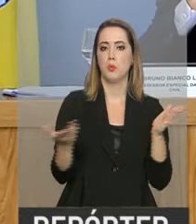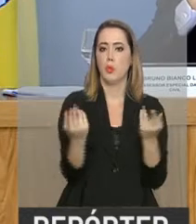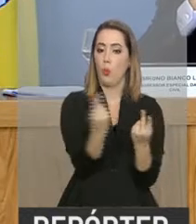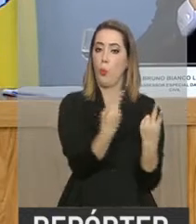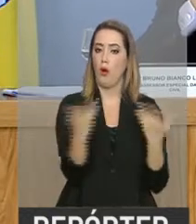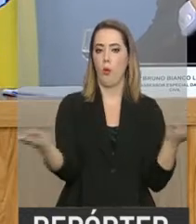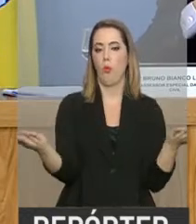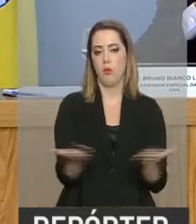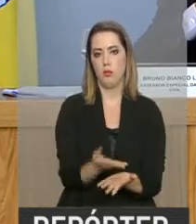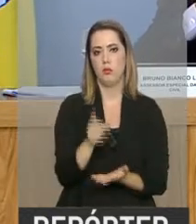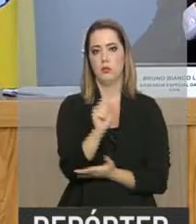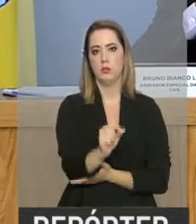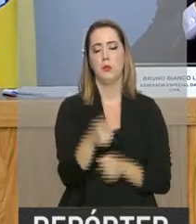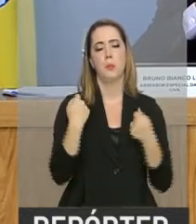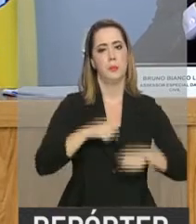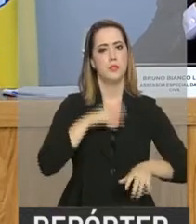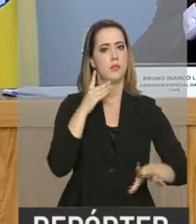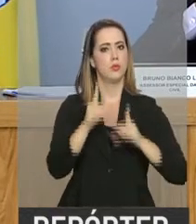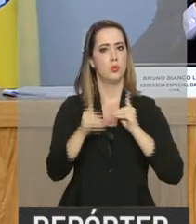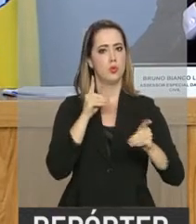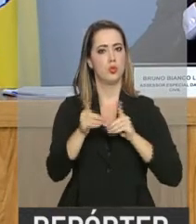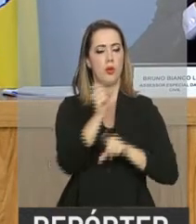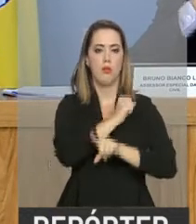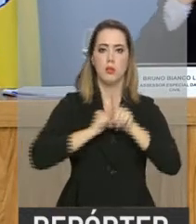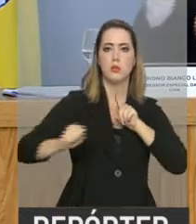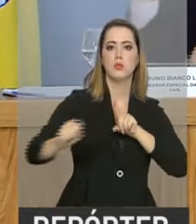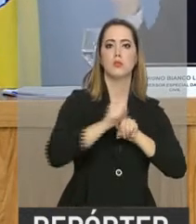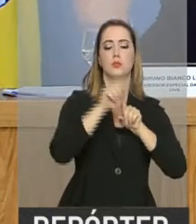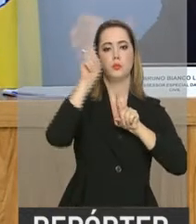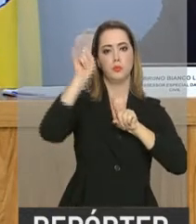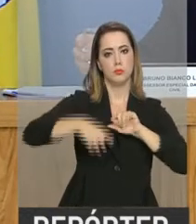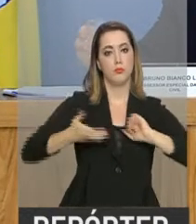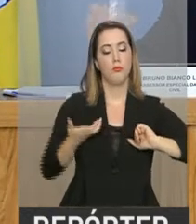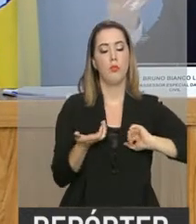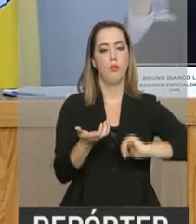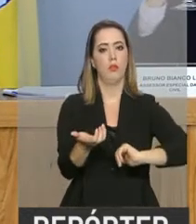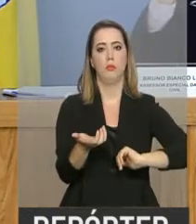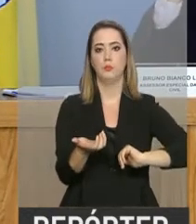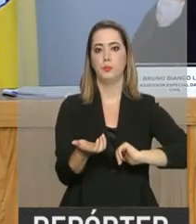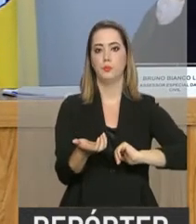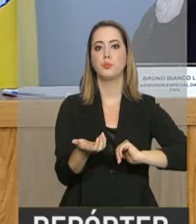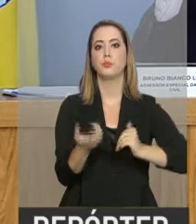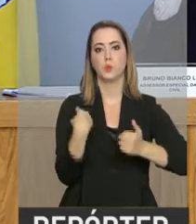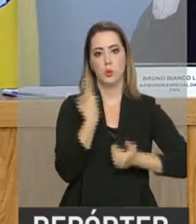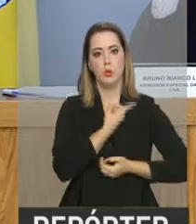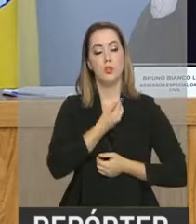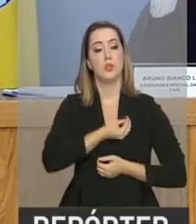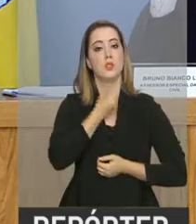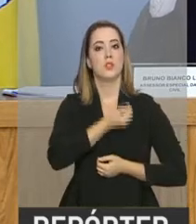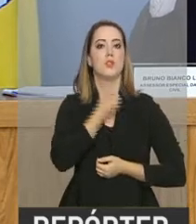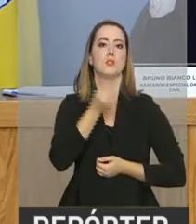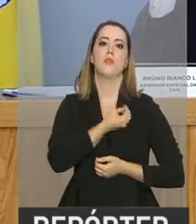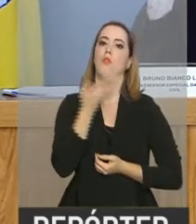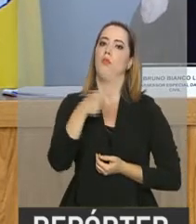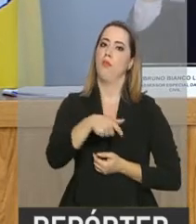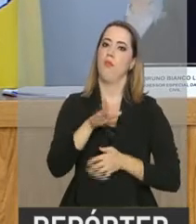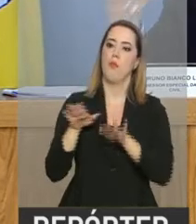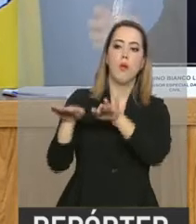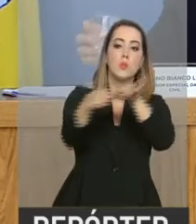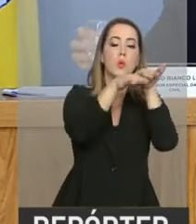o diálogo social é feito no congresso nacional a gente vive numa democracia então não tem como vir ao o